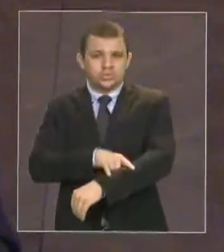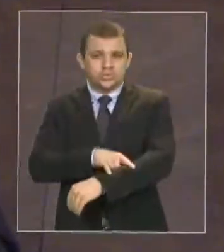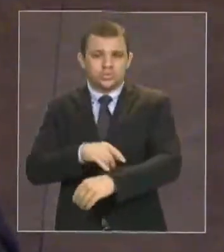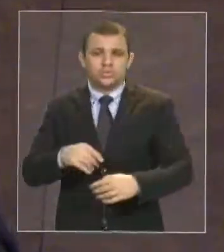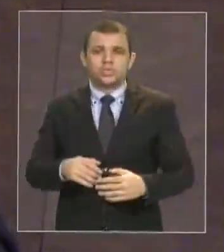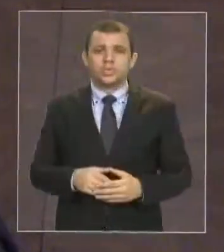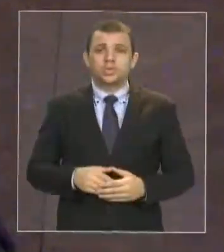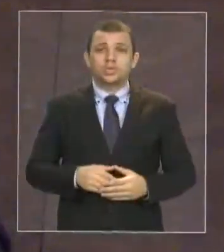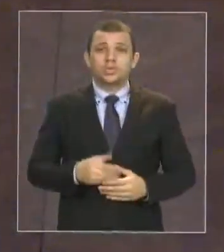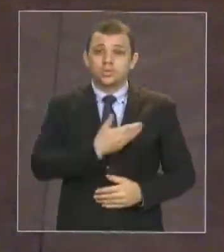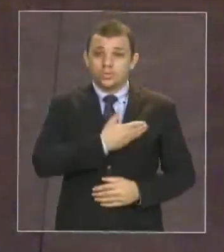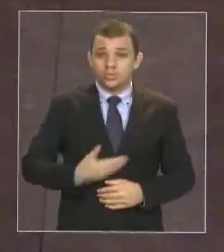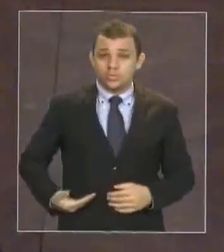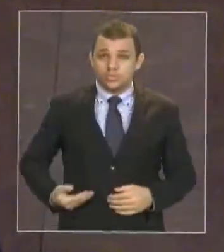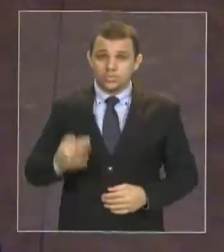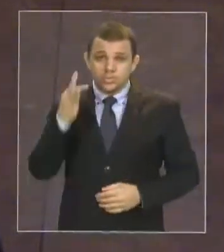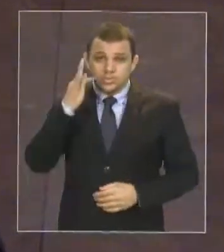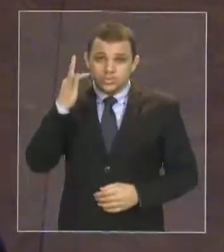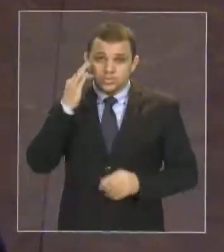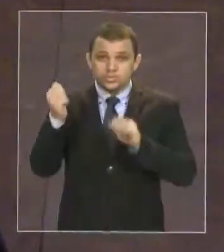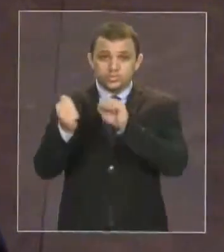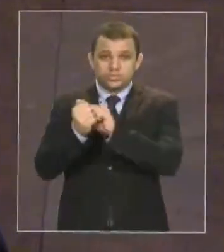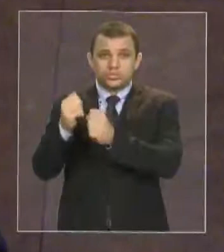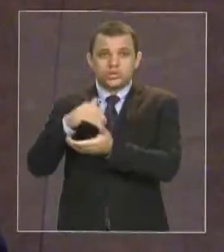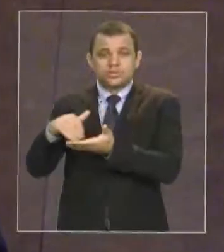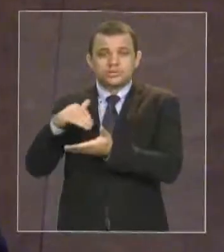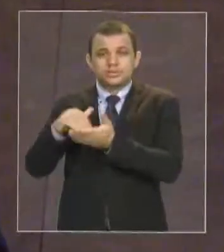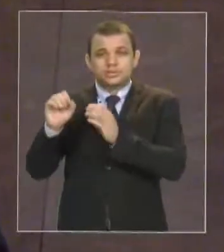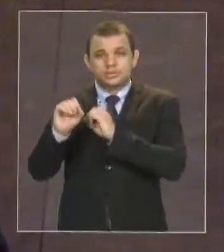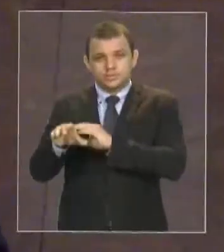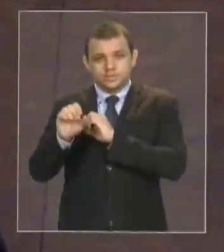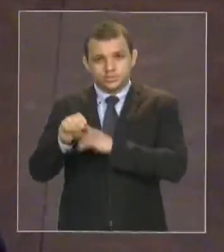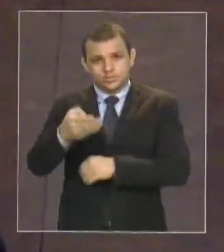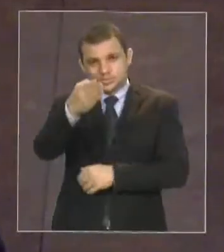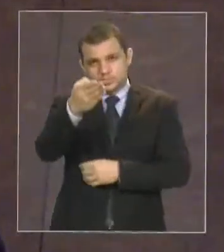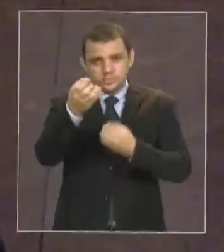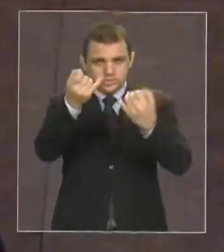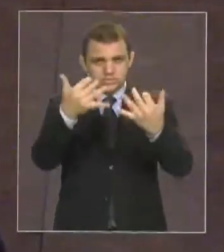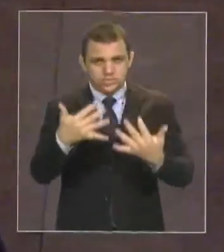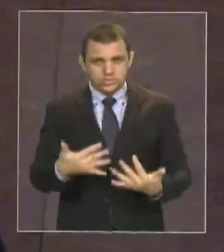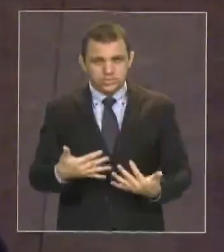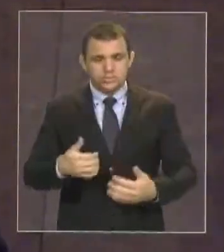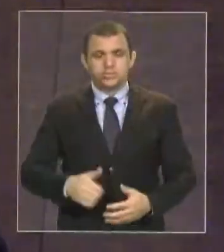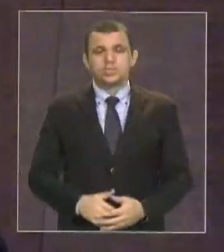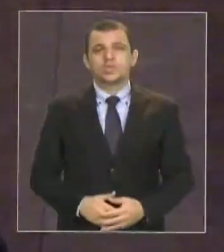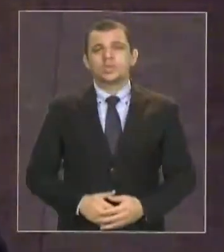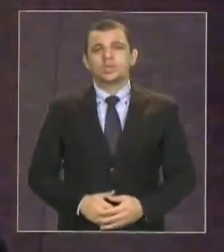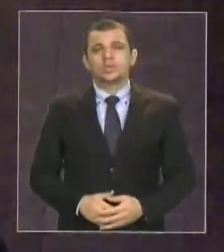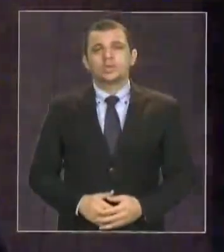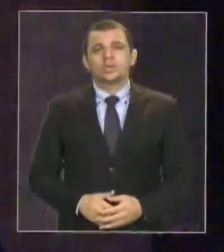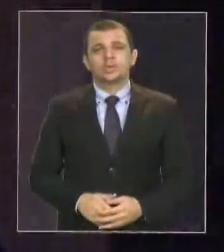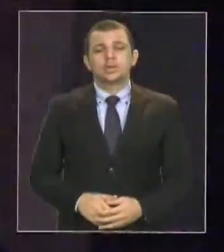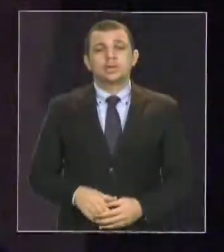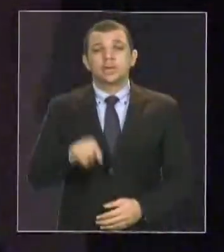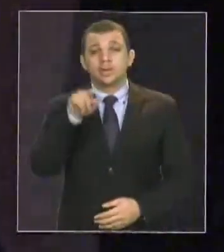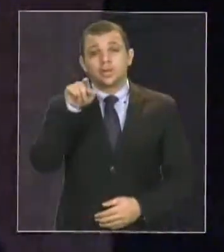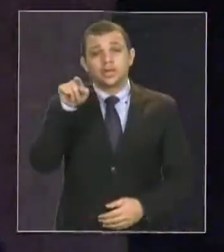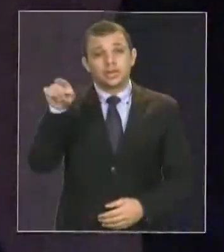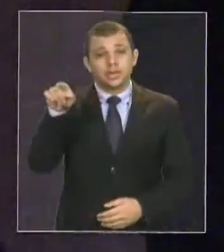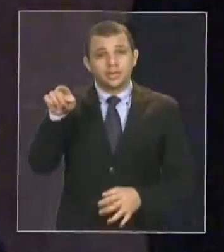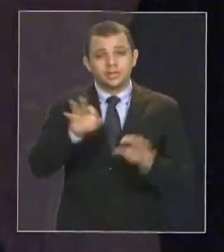da Secretaria de Educação, como o senhor acaba de citar, além da escola